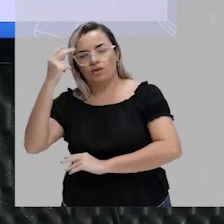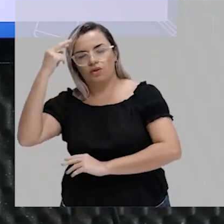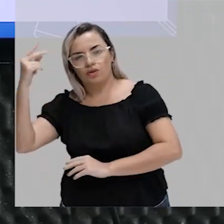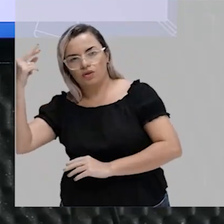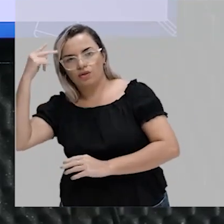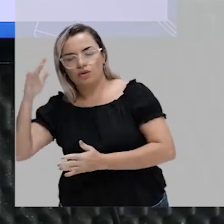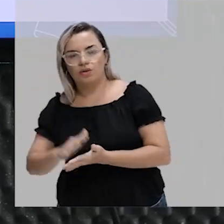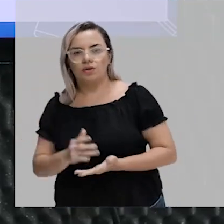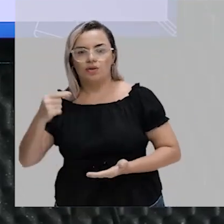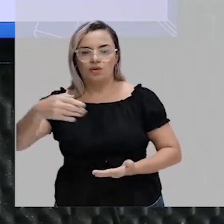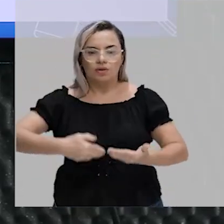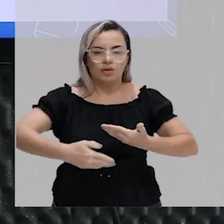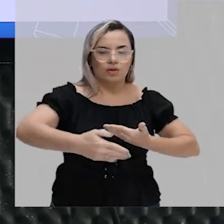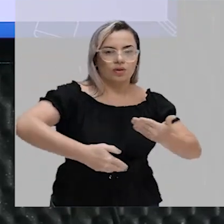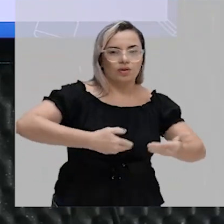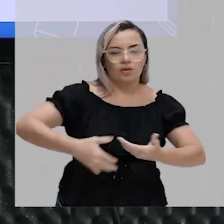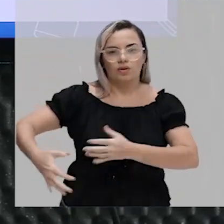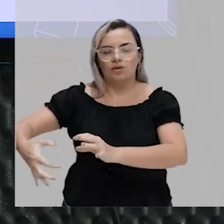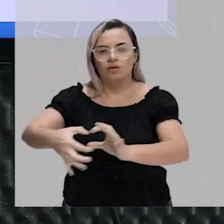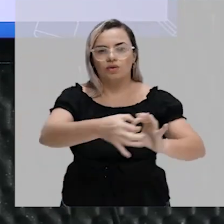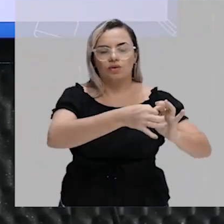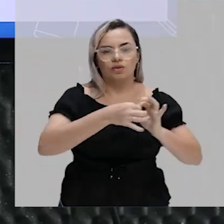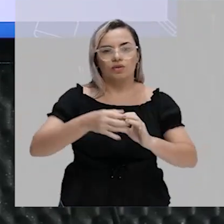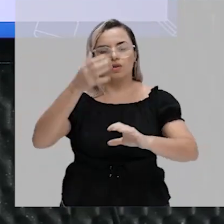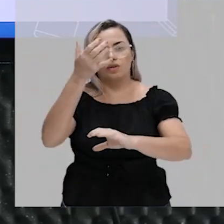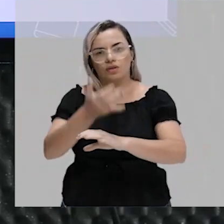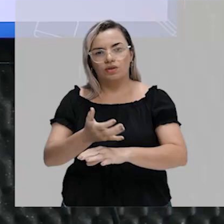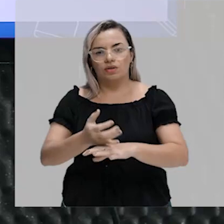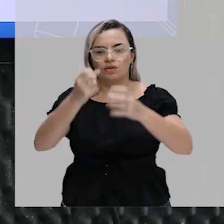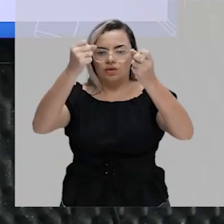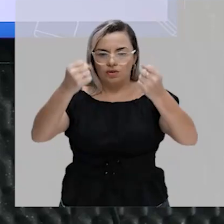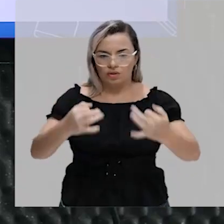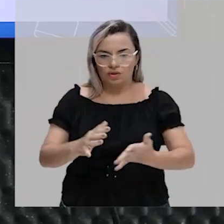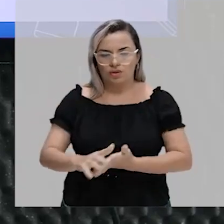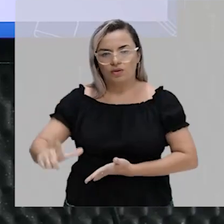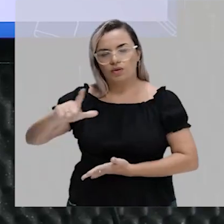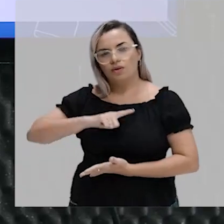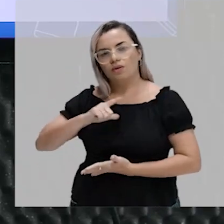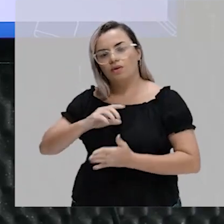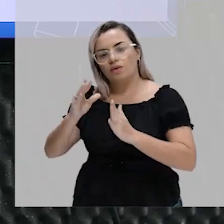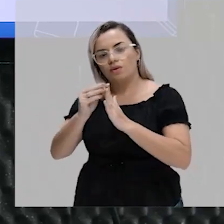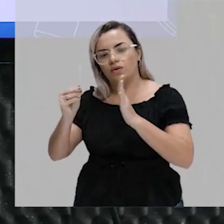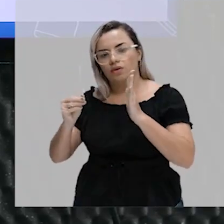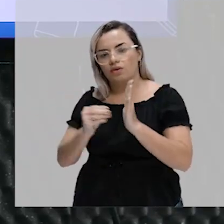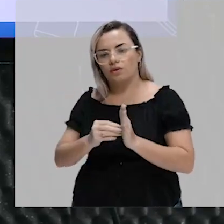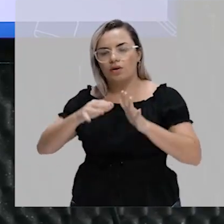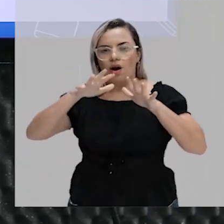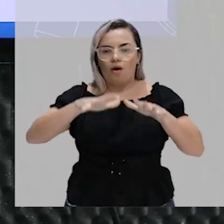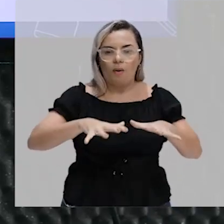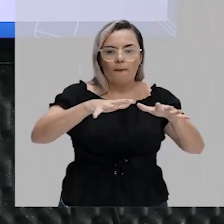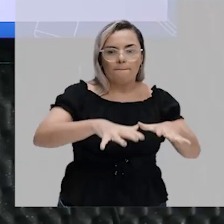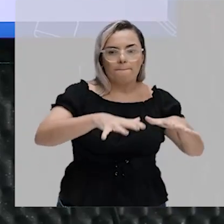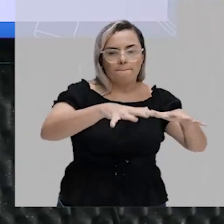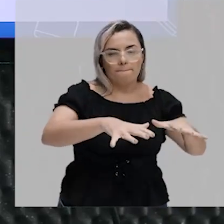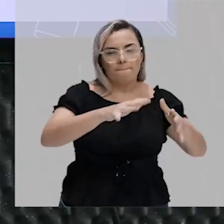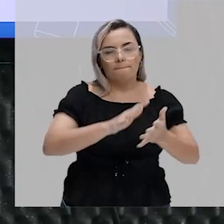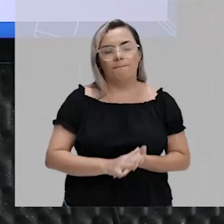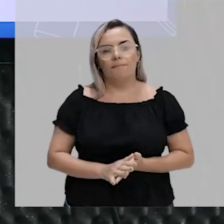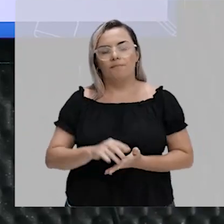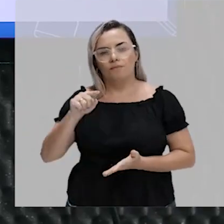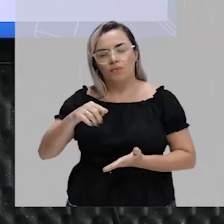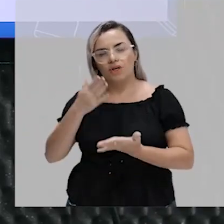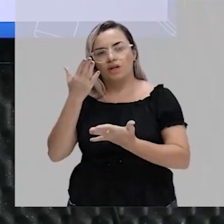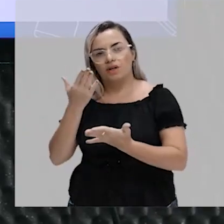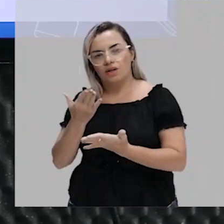história. A gente vai trabalhar de forma interdisciplinar. E a gente tem esse conteúdo que é de tectônica de placas, que é trabalhado em